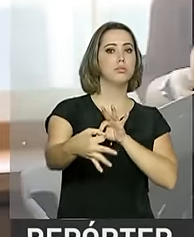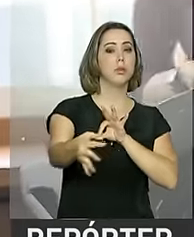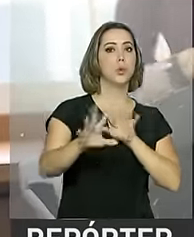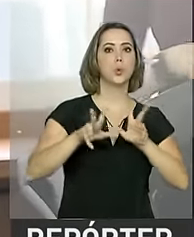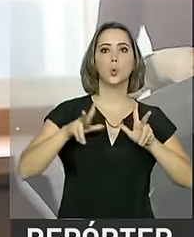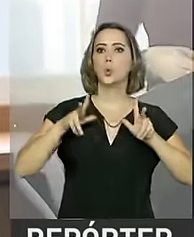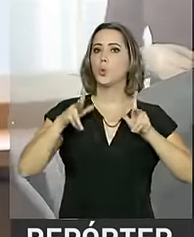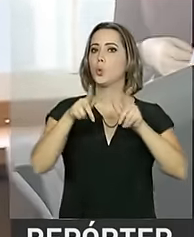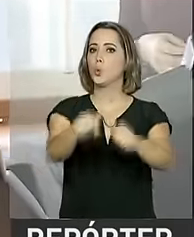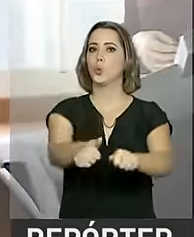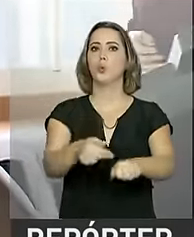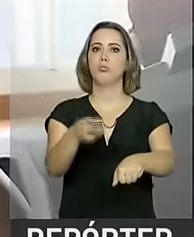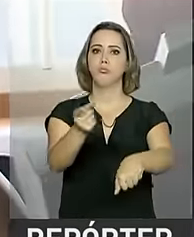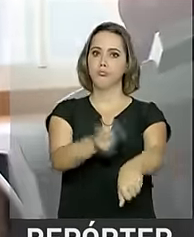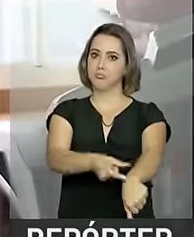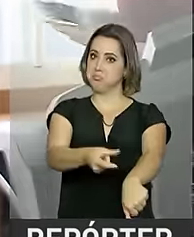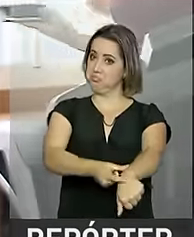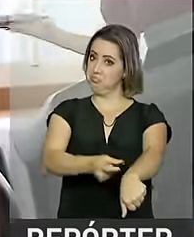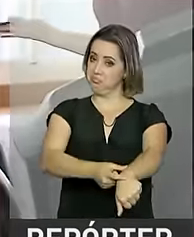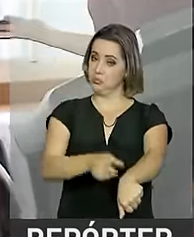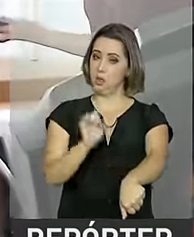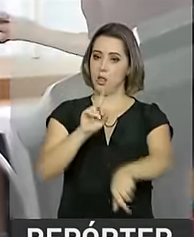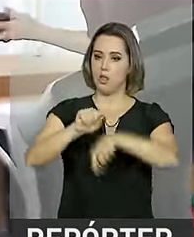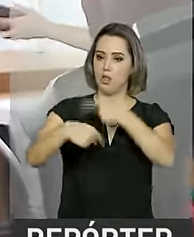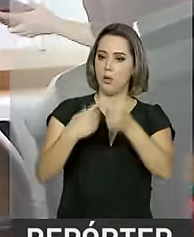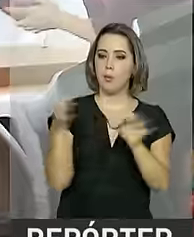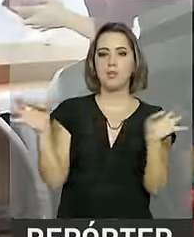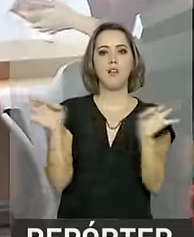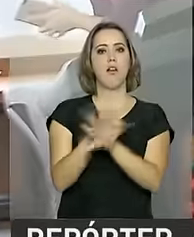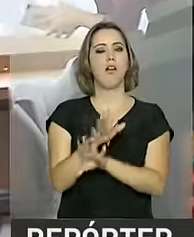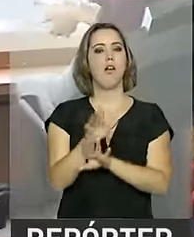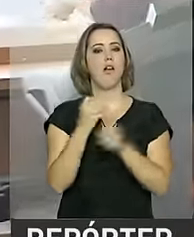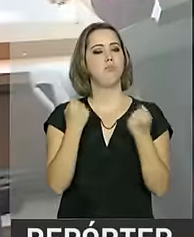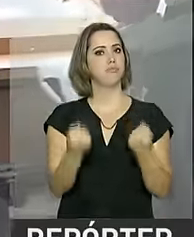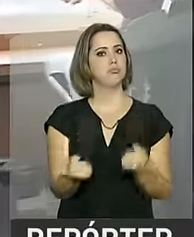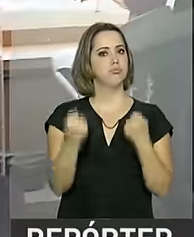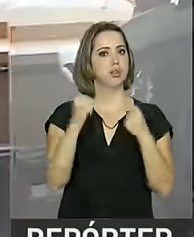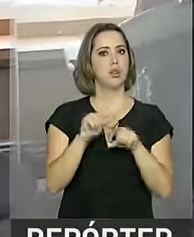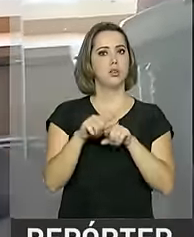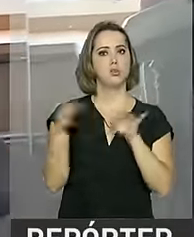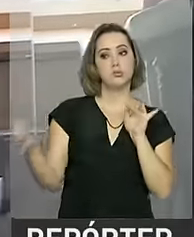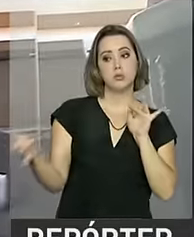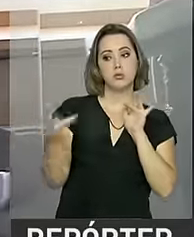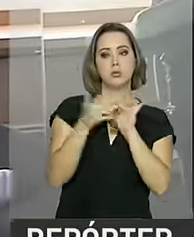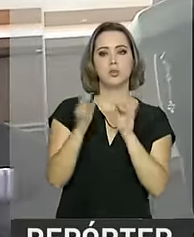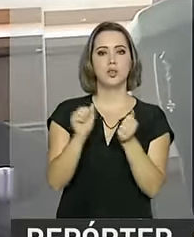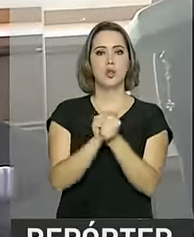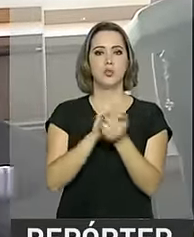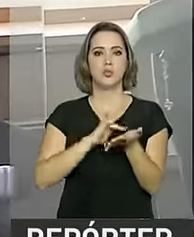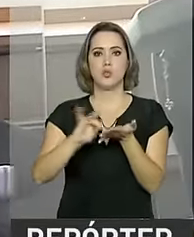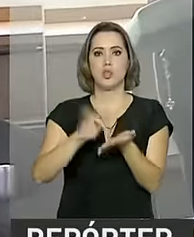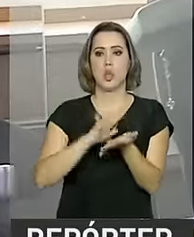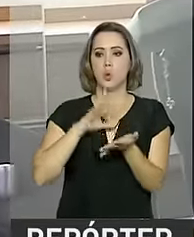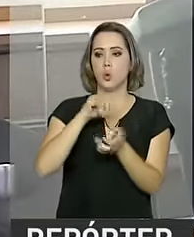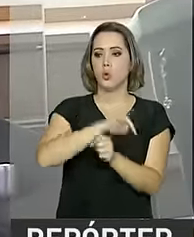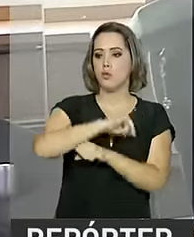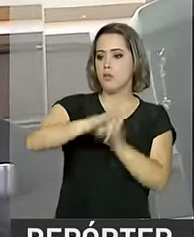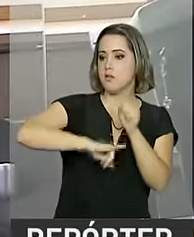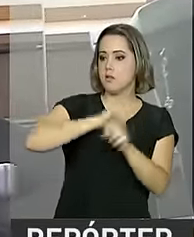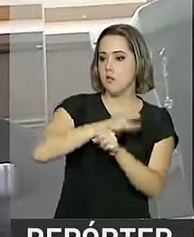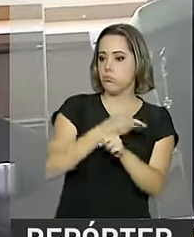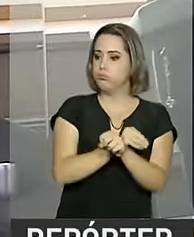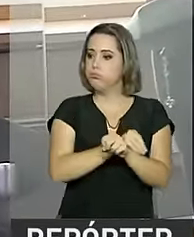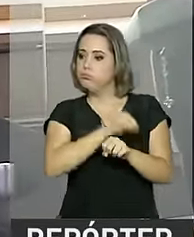eu gasto terminado o exercício é só sincronizar o relógio com celular e todas as informações registradas